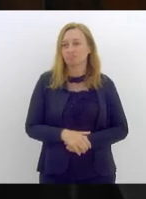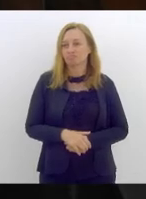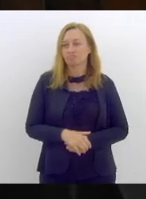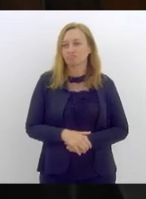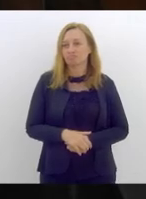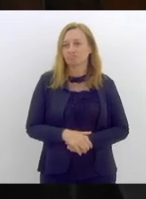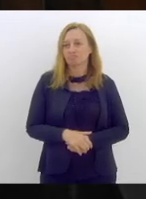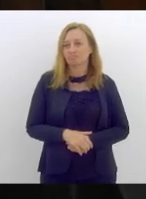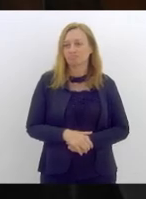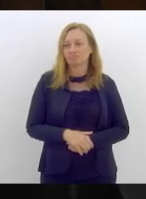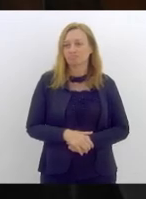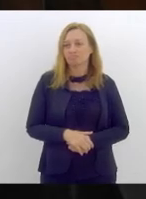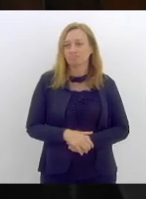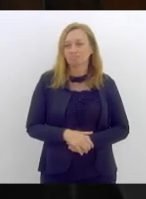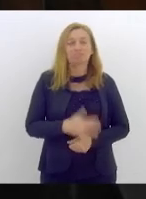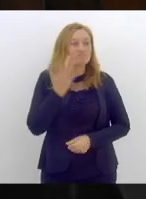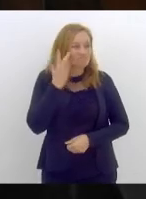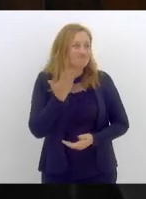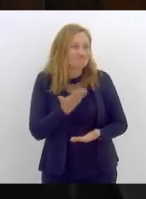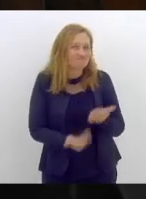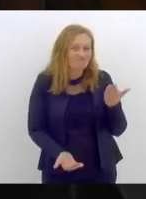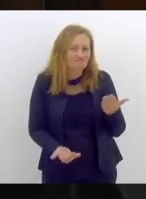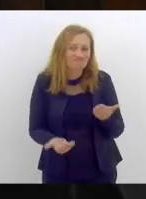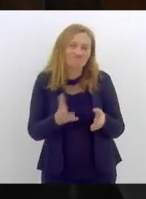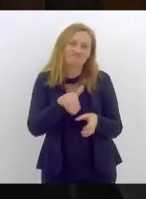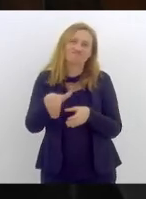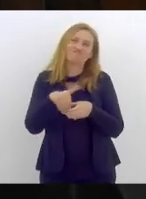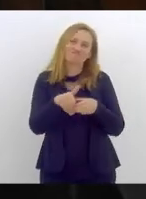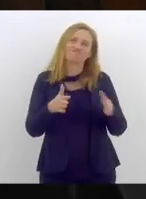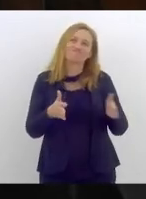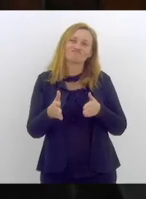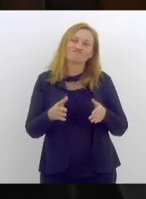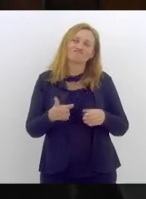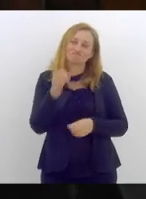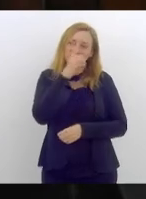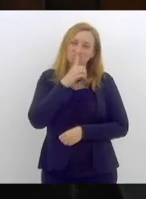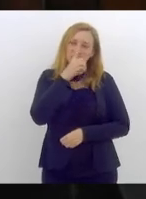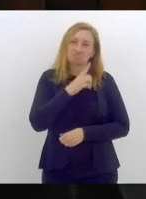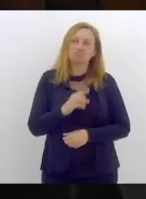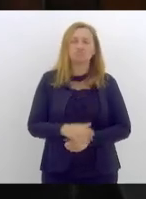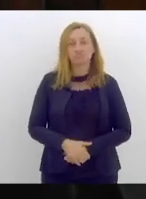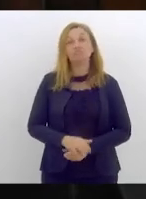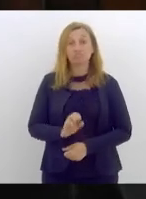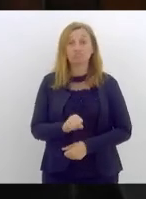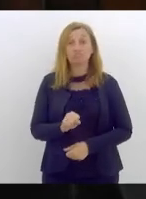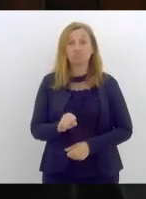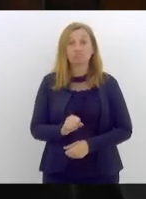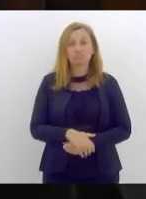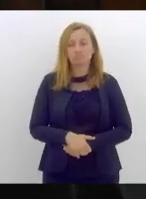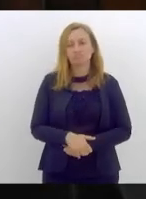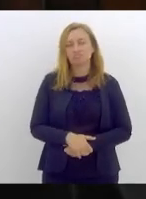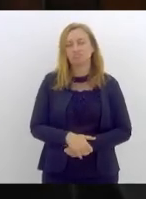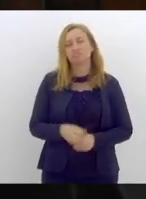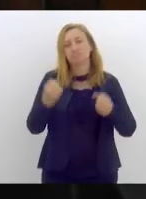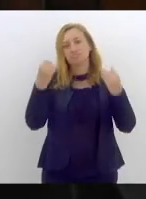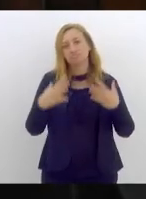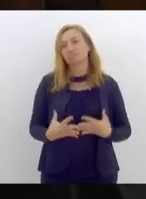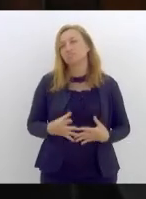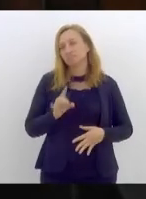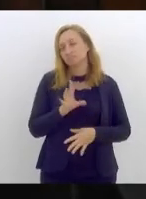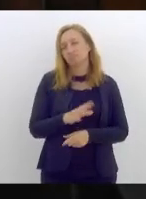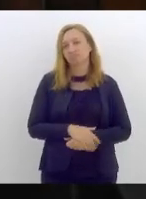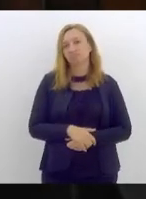avalia já que perderá a eleição no próximo domingo sim que só isso explica